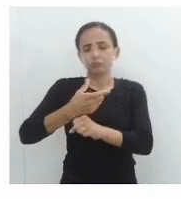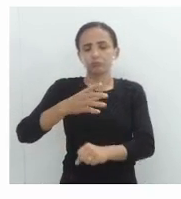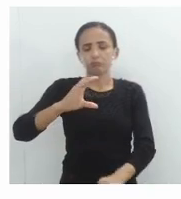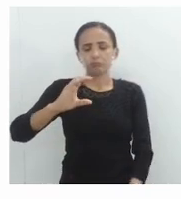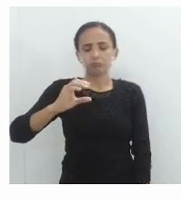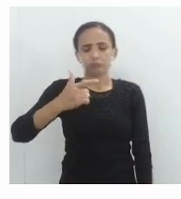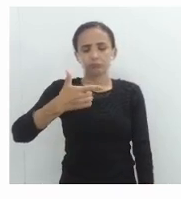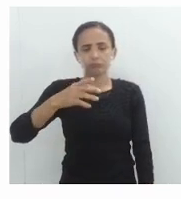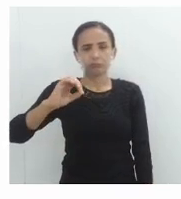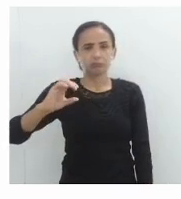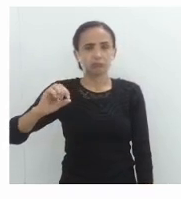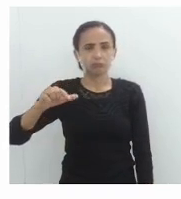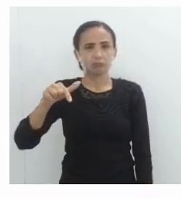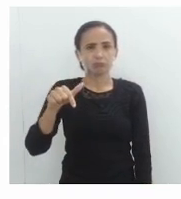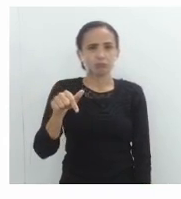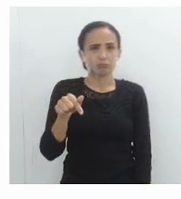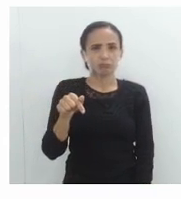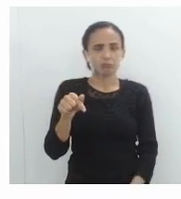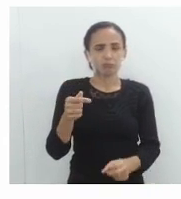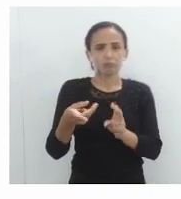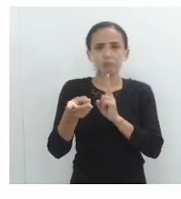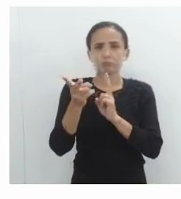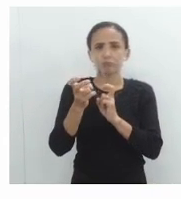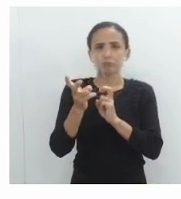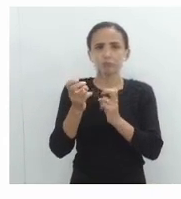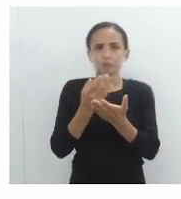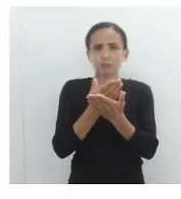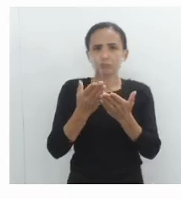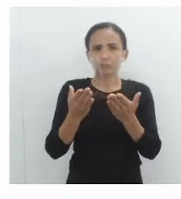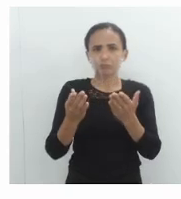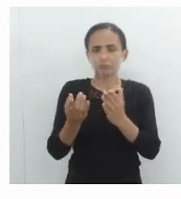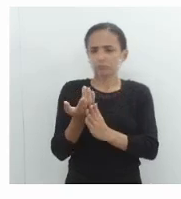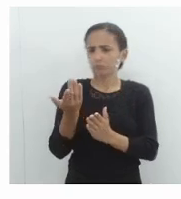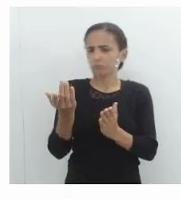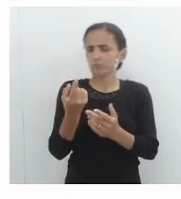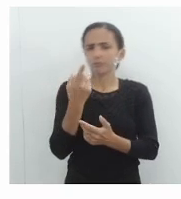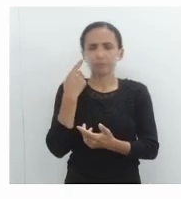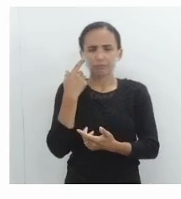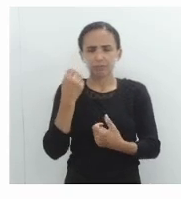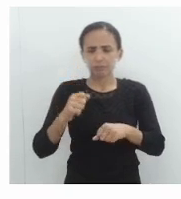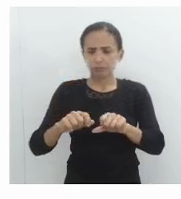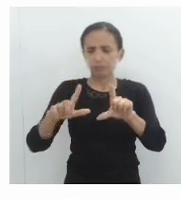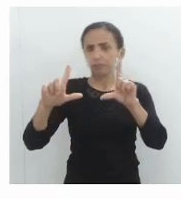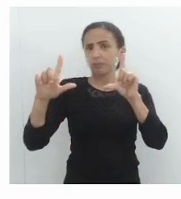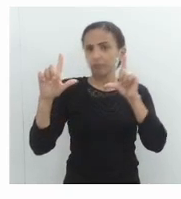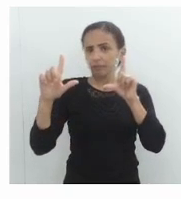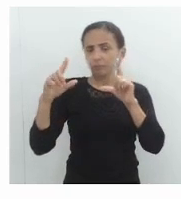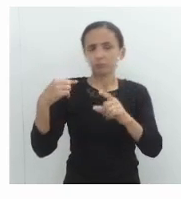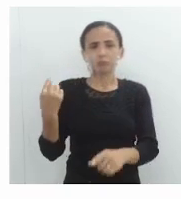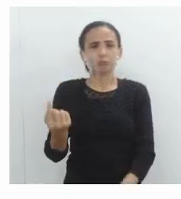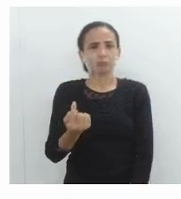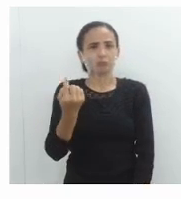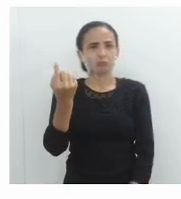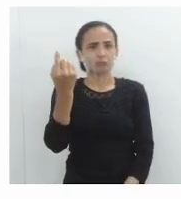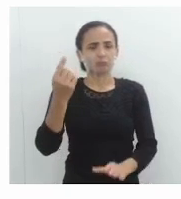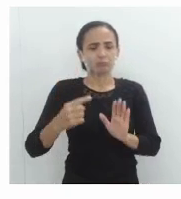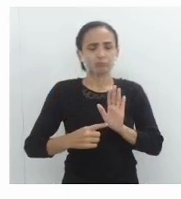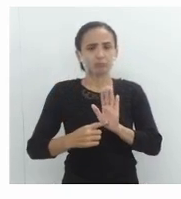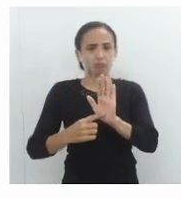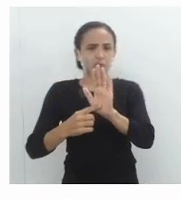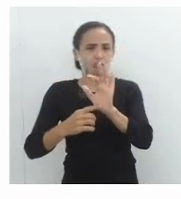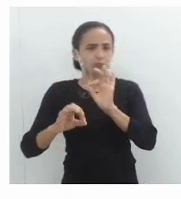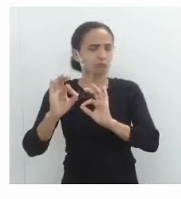observa aí, essa tridimensionalidade da arte, Então, essa escultura que foi exposta lá no Japão e fez